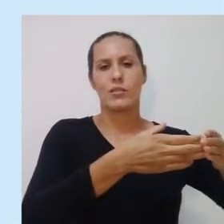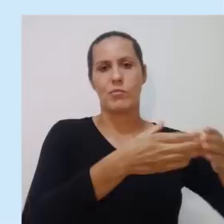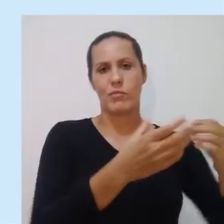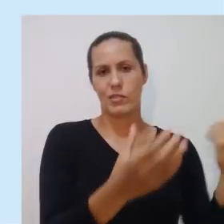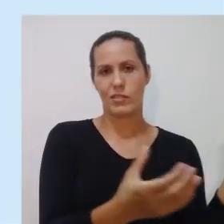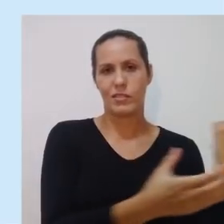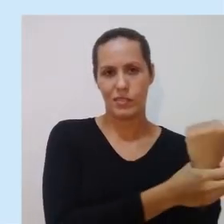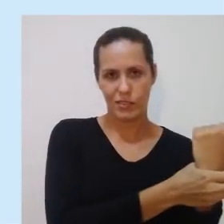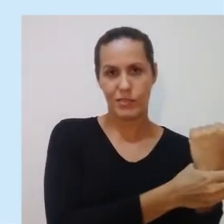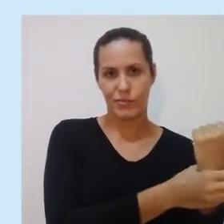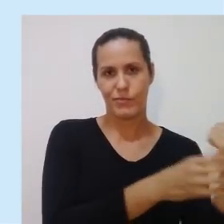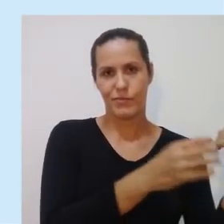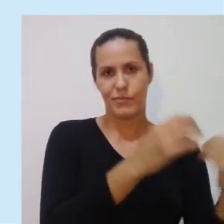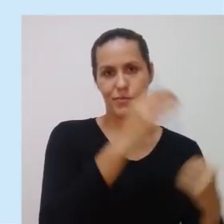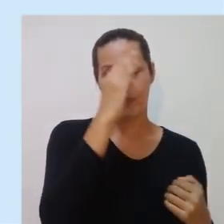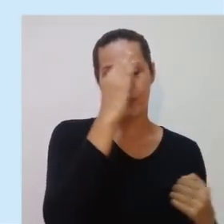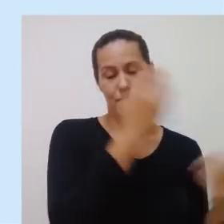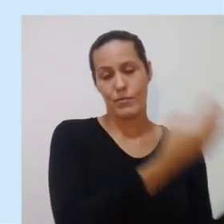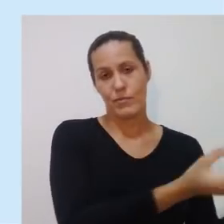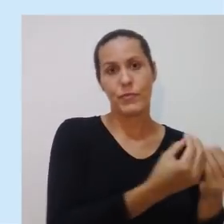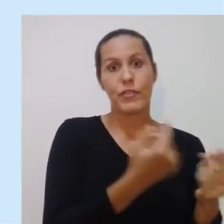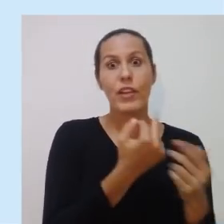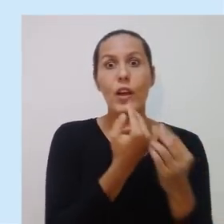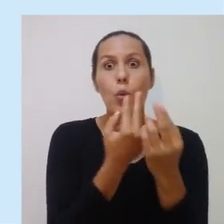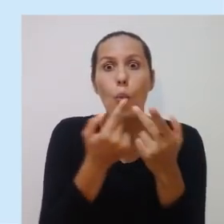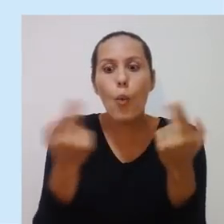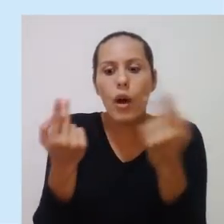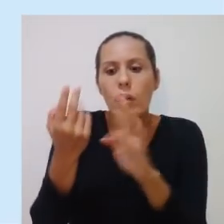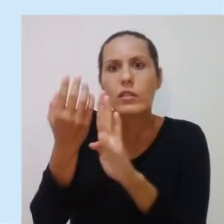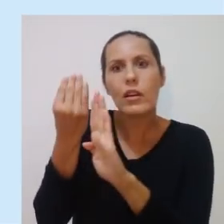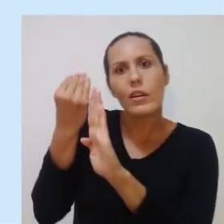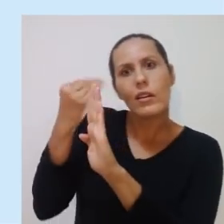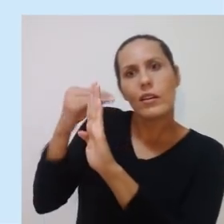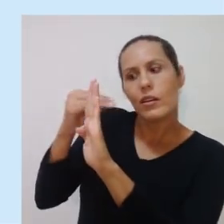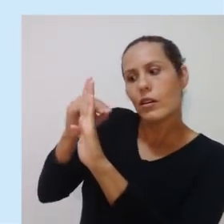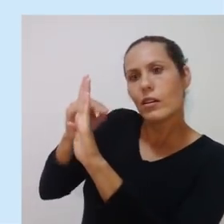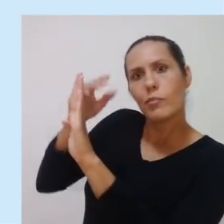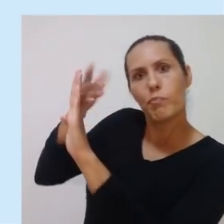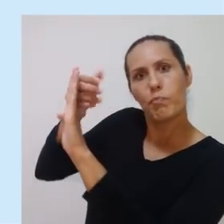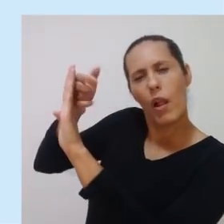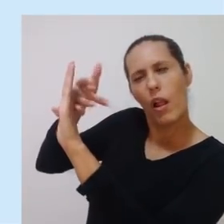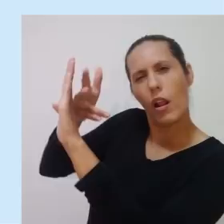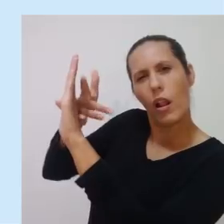de segurança. Gente, olha quantas informações cabem